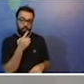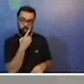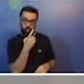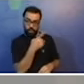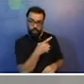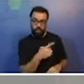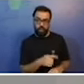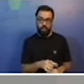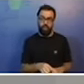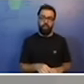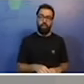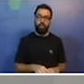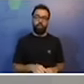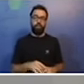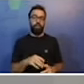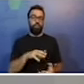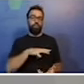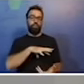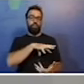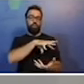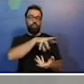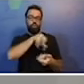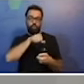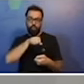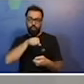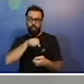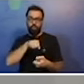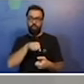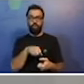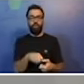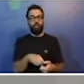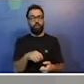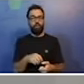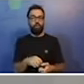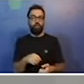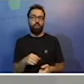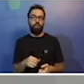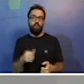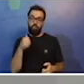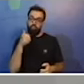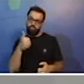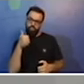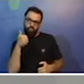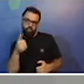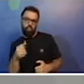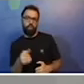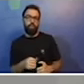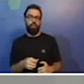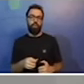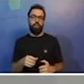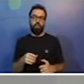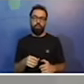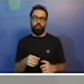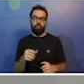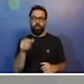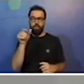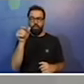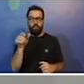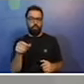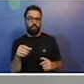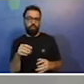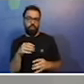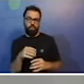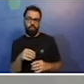nós temos um sujeito que é o tudo e nós temos um predicativo que está qualificando esse tudo. Olha